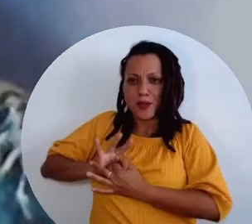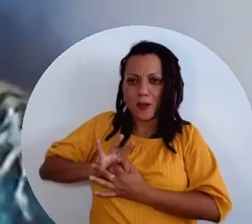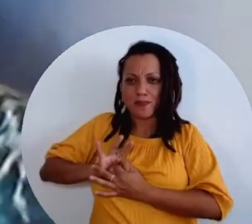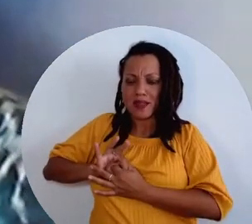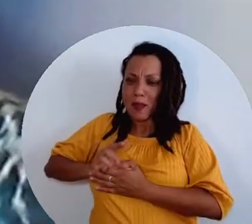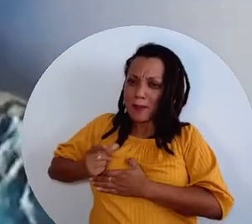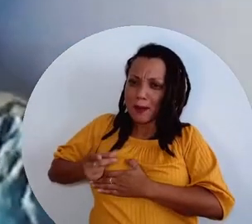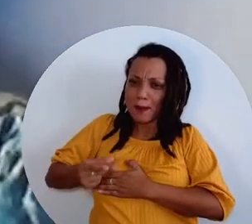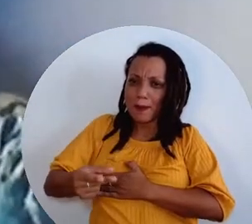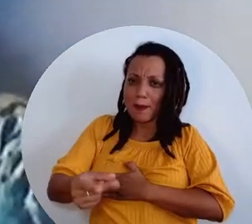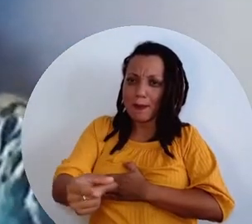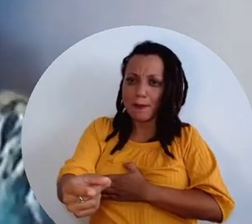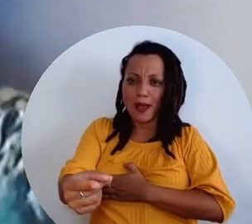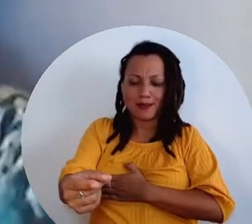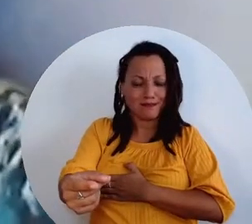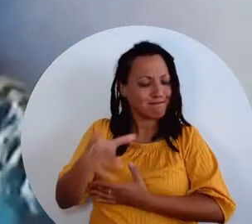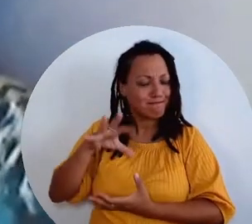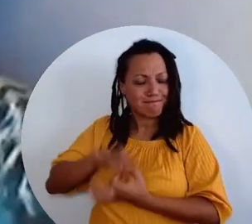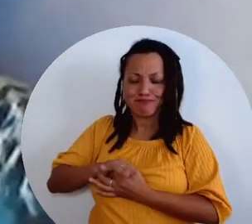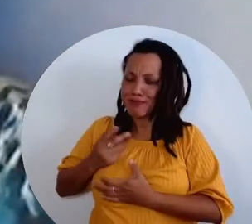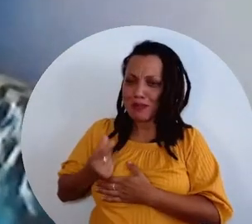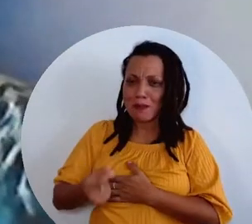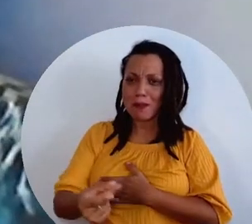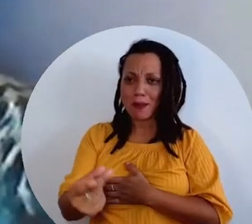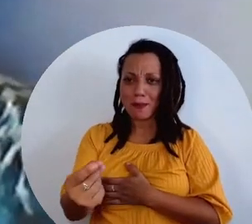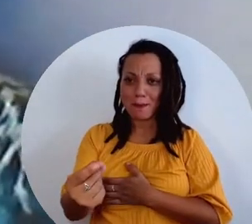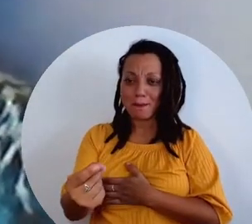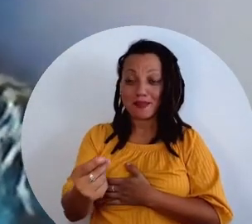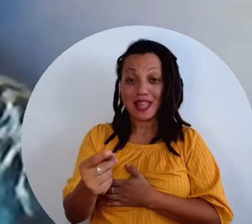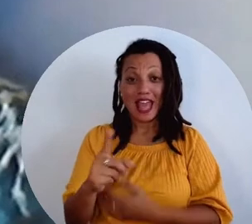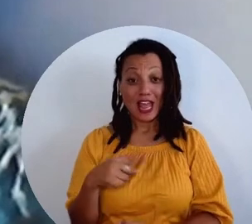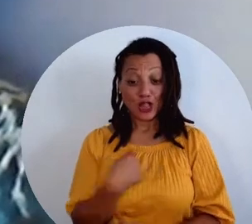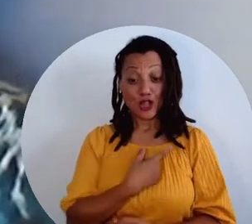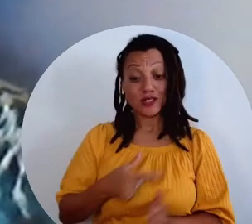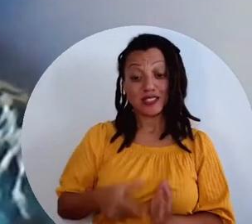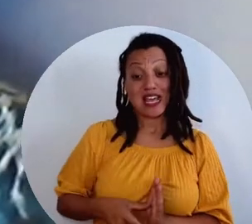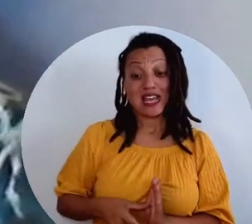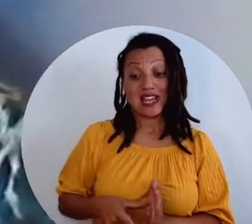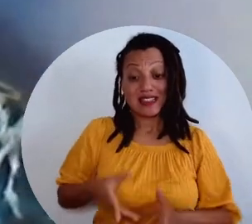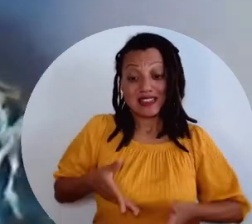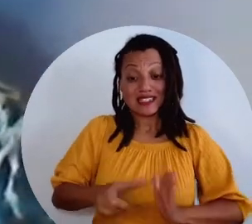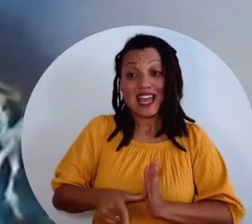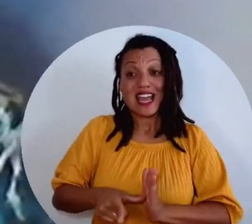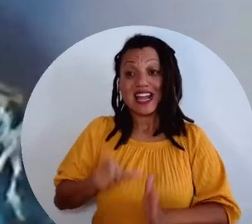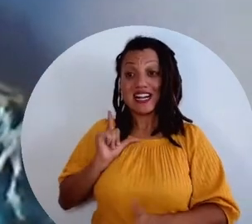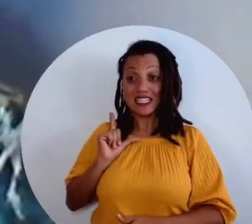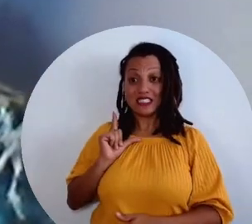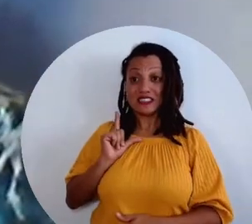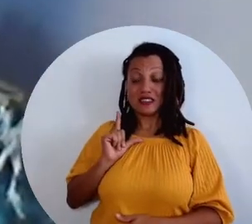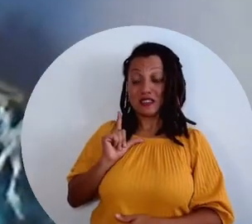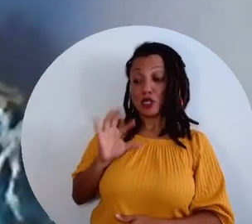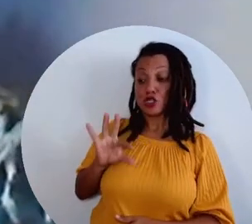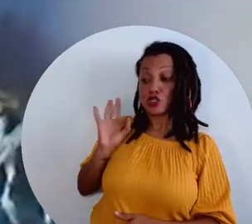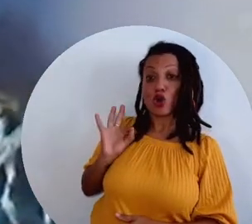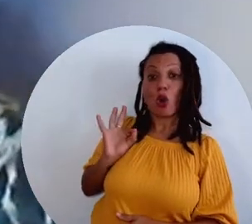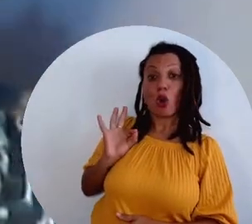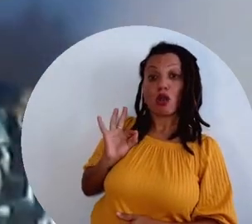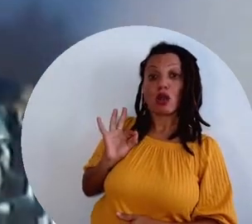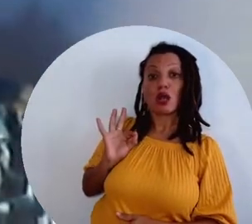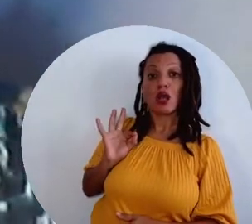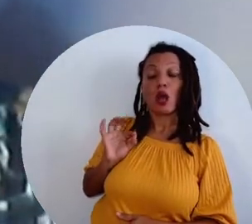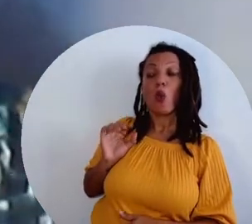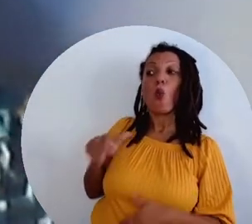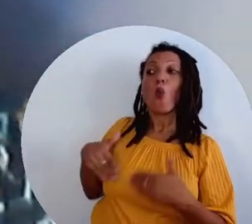é perpétuo. E que a gente, antes de nascer, a gente escolhe o ventre que a gente vai